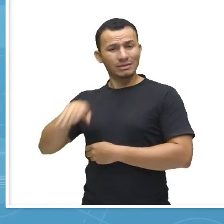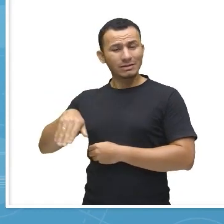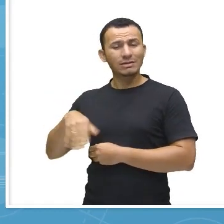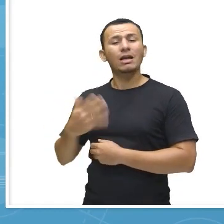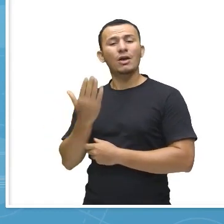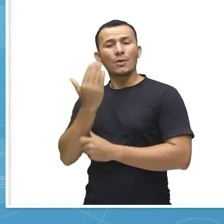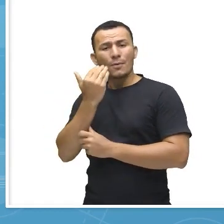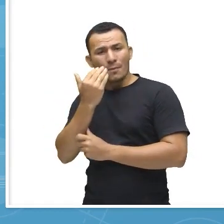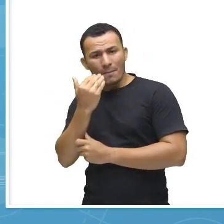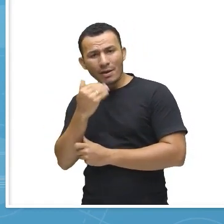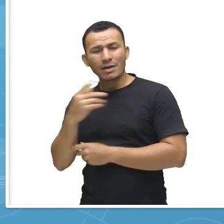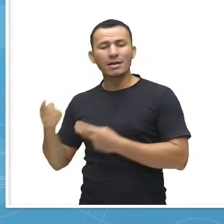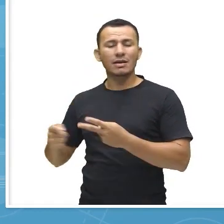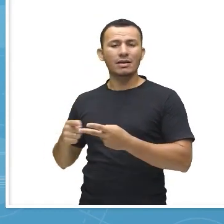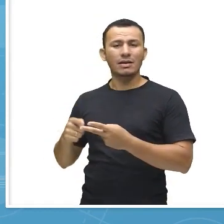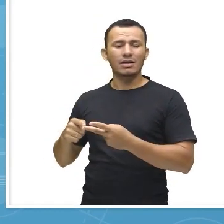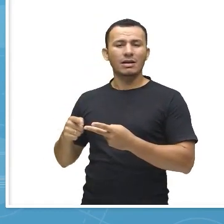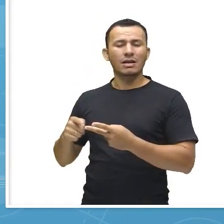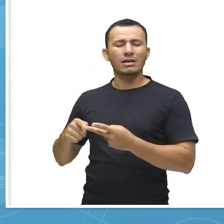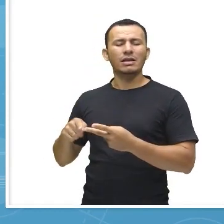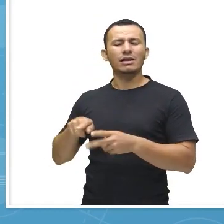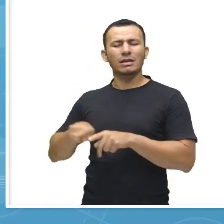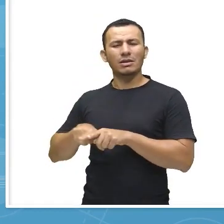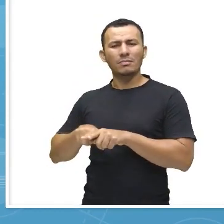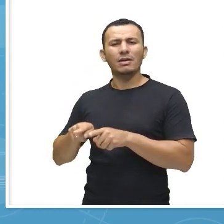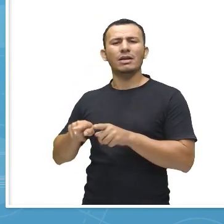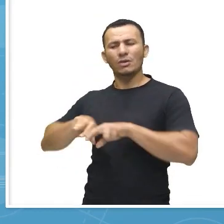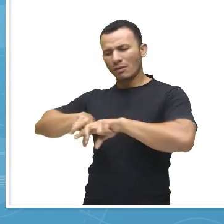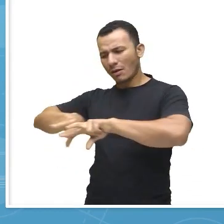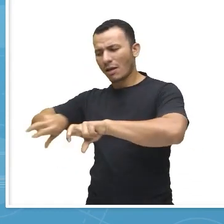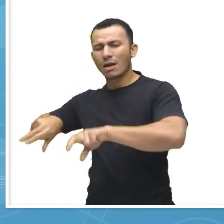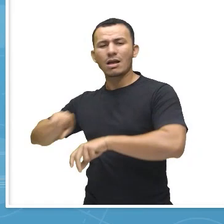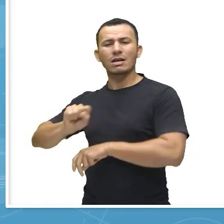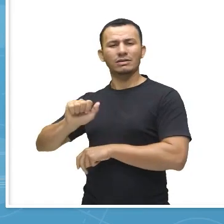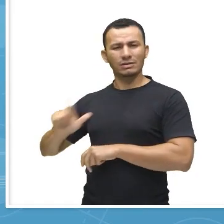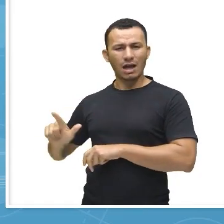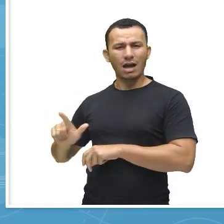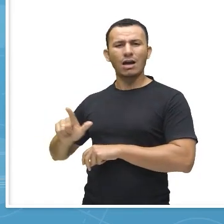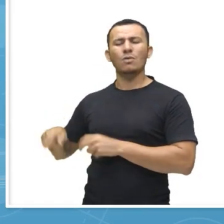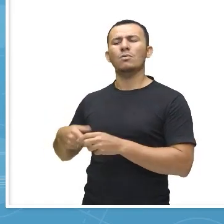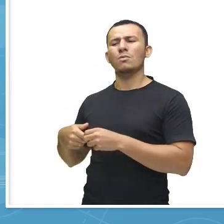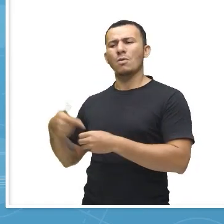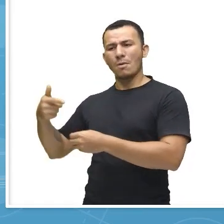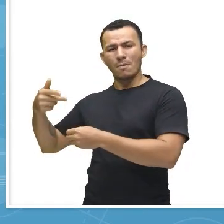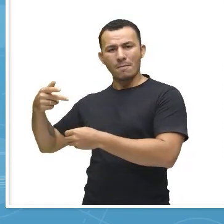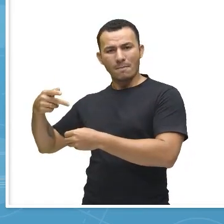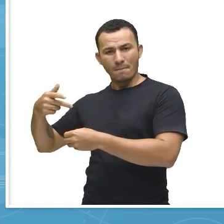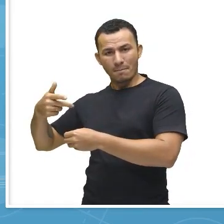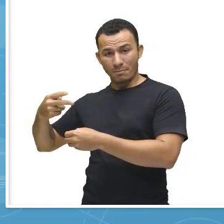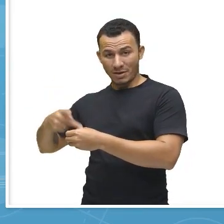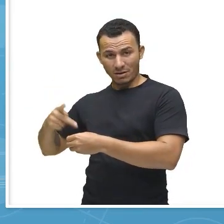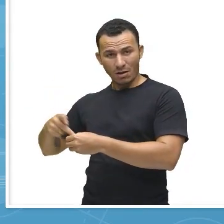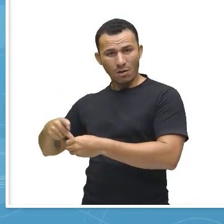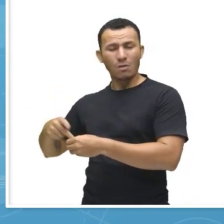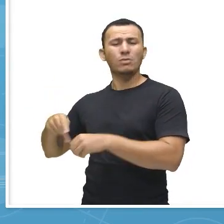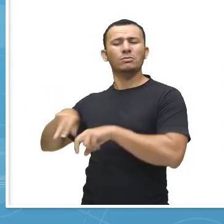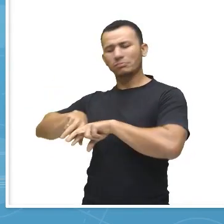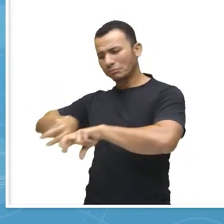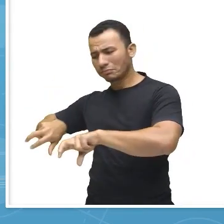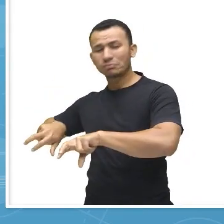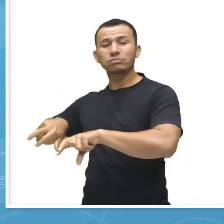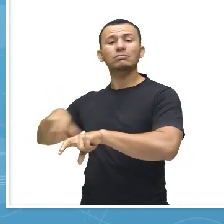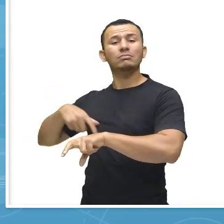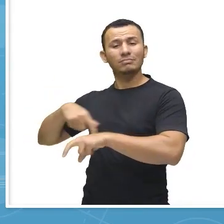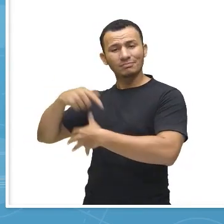nós temos também a extração de vários produtos, exploração do sal, exploração do petróleo. A gente vai ter também dentro